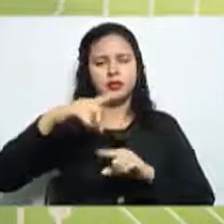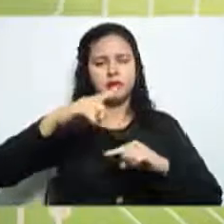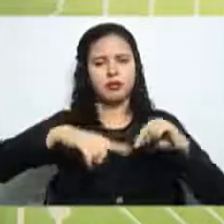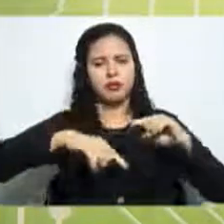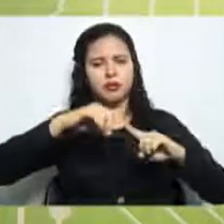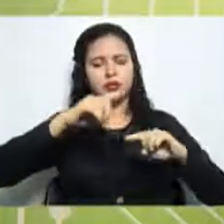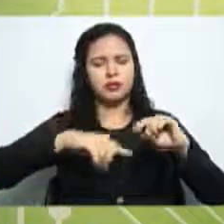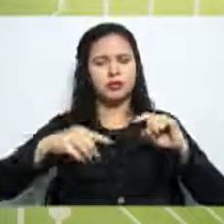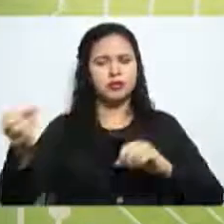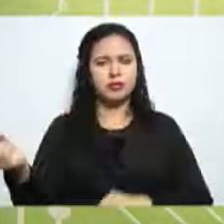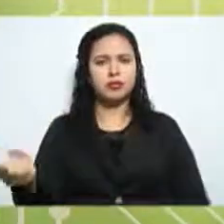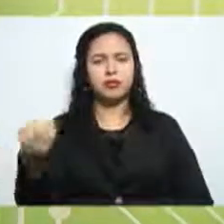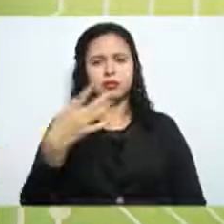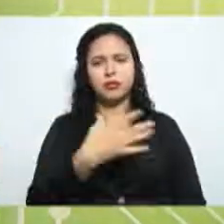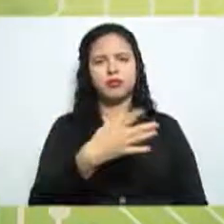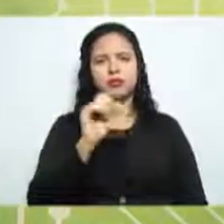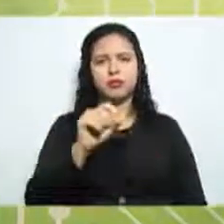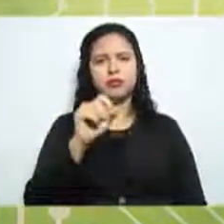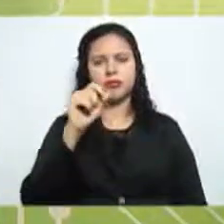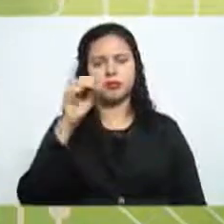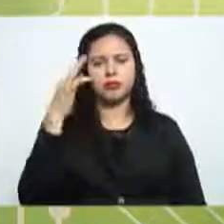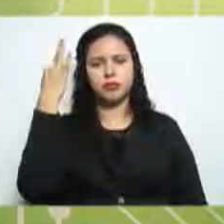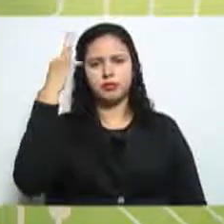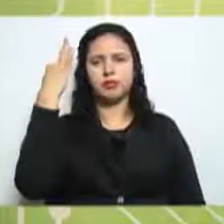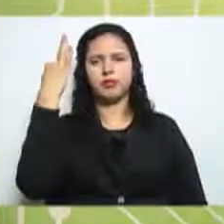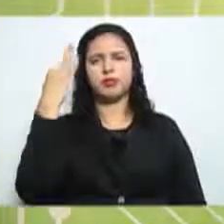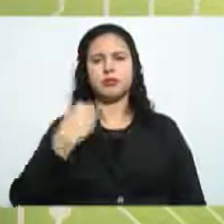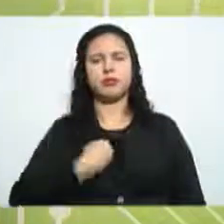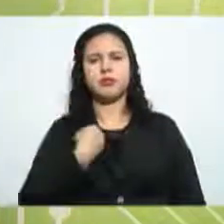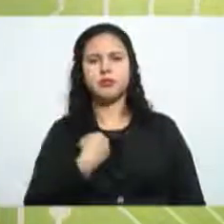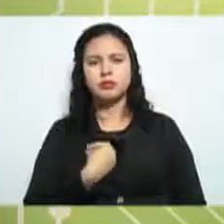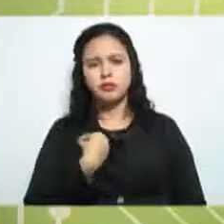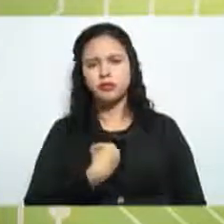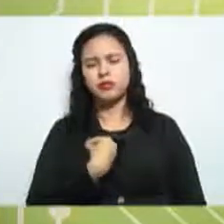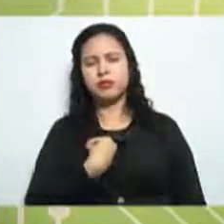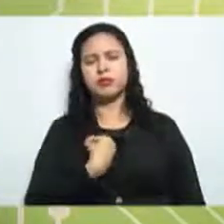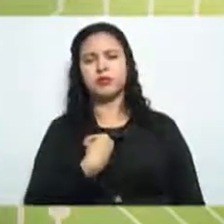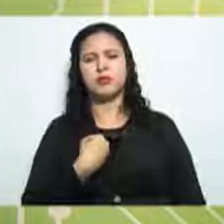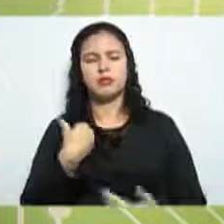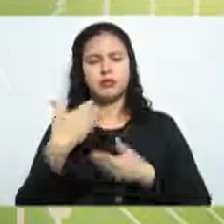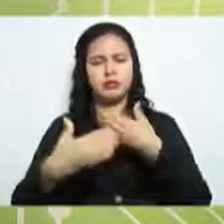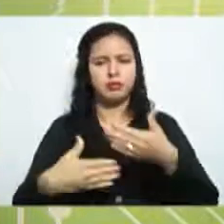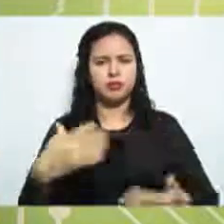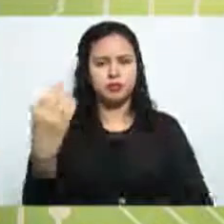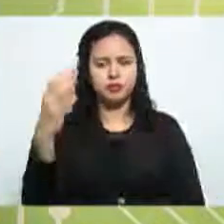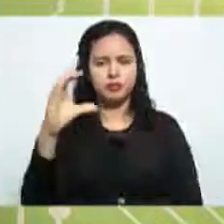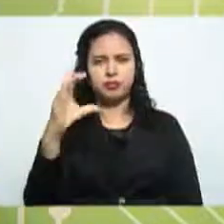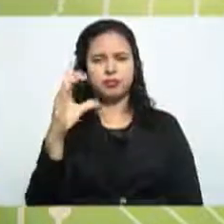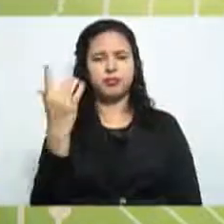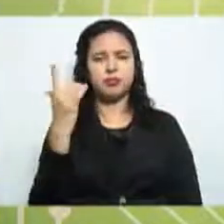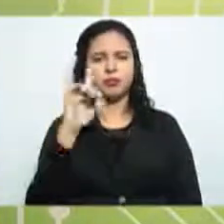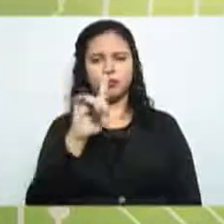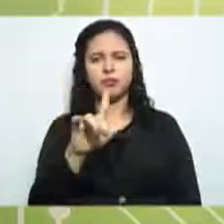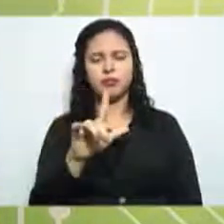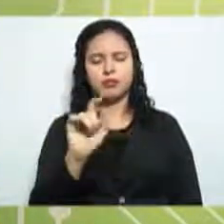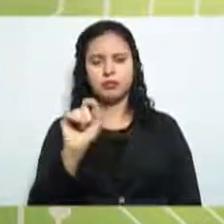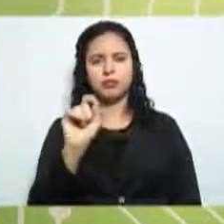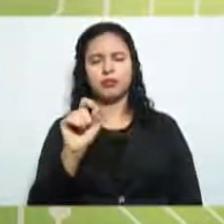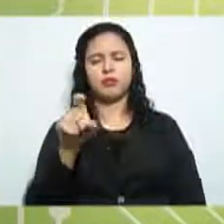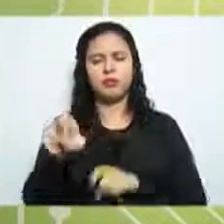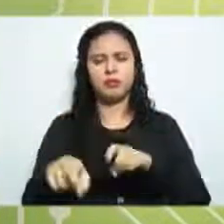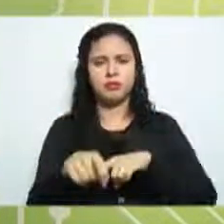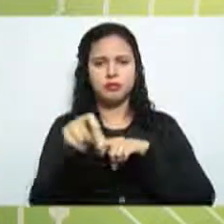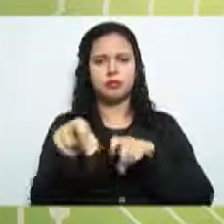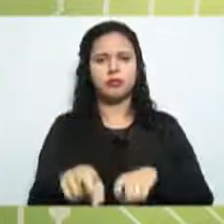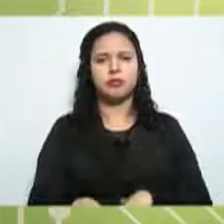vai surgir de uma filosofia de vida, de um avanço científico para a gente cultivar a agricultura